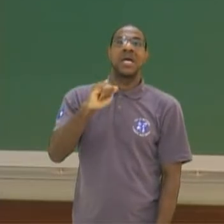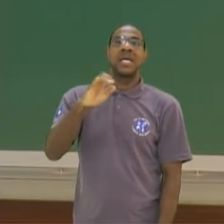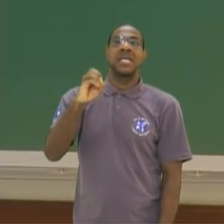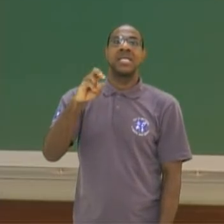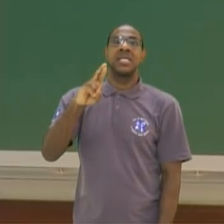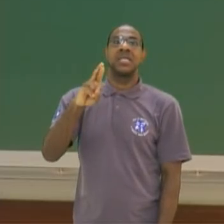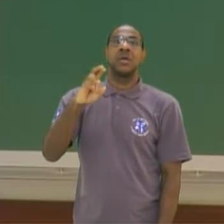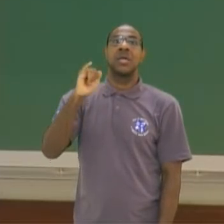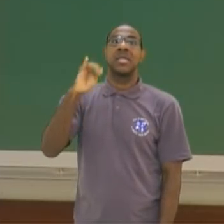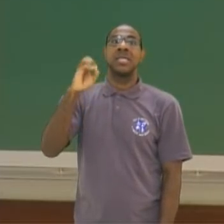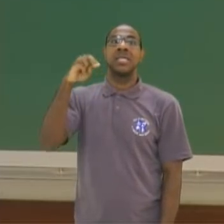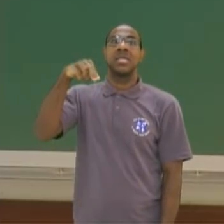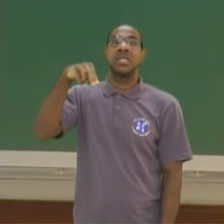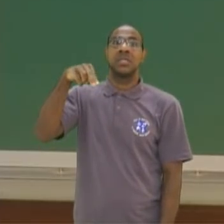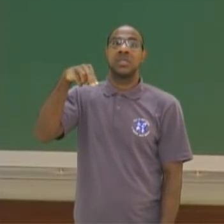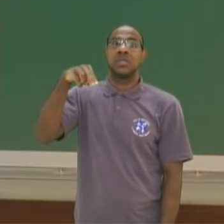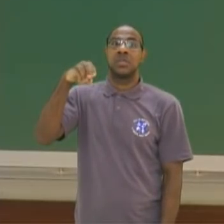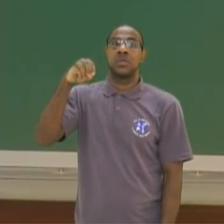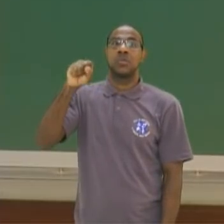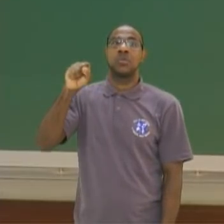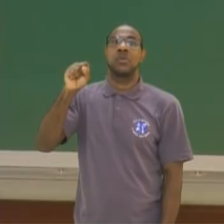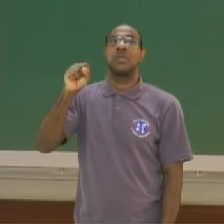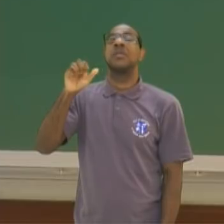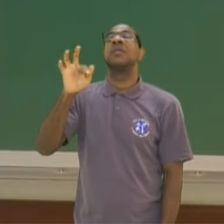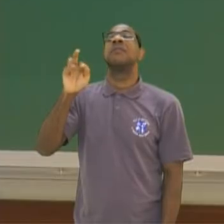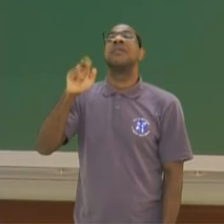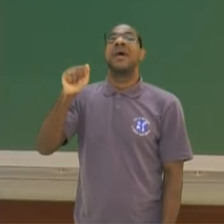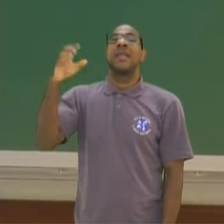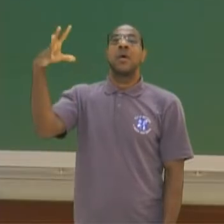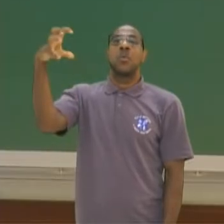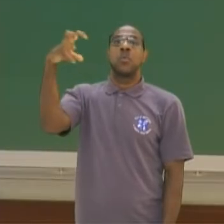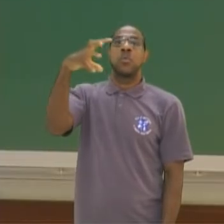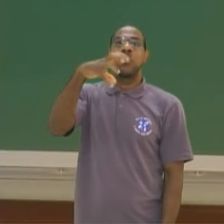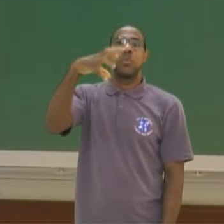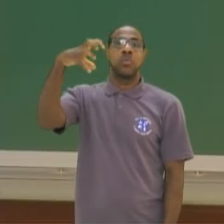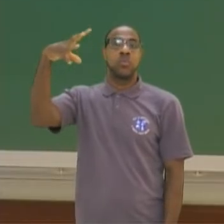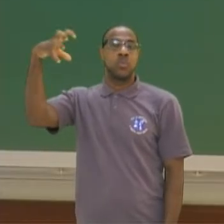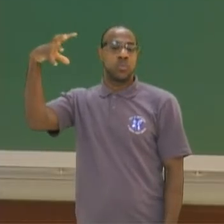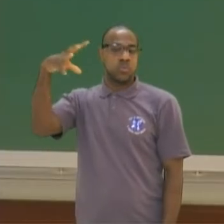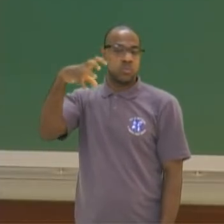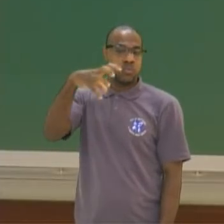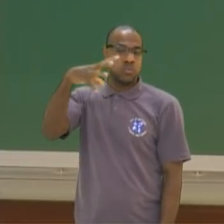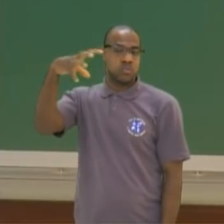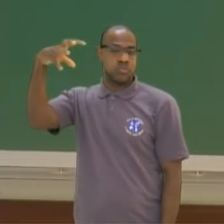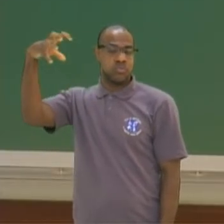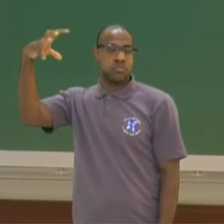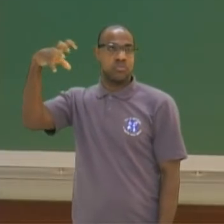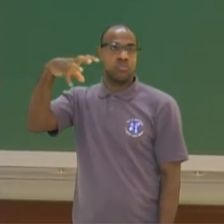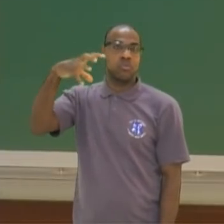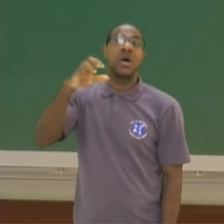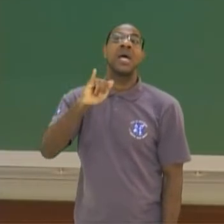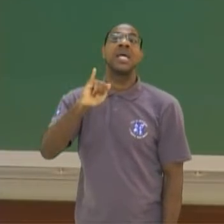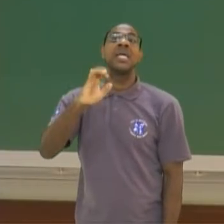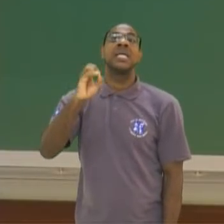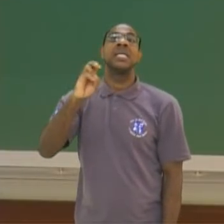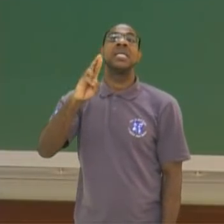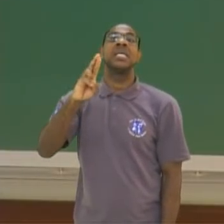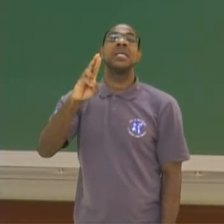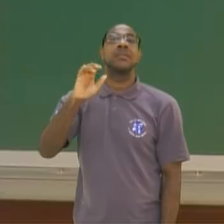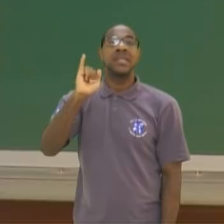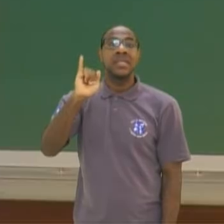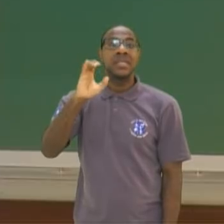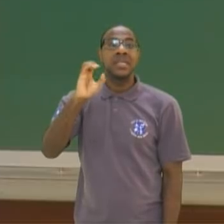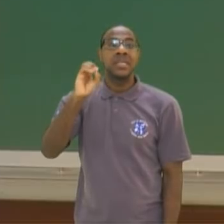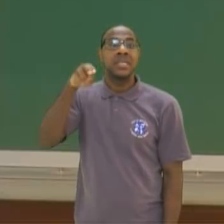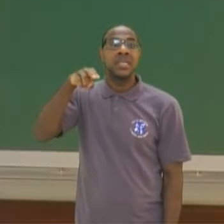palavra íons. A termosfera é muito rica em íons. E